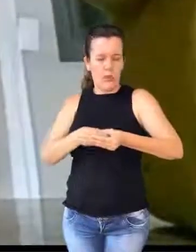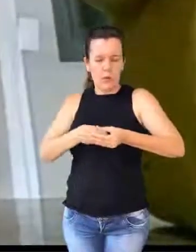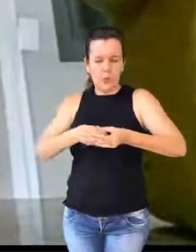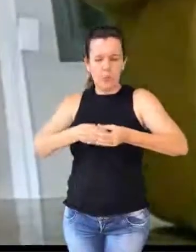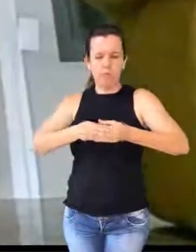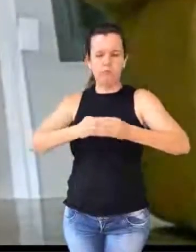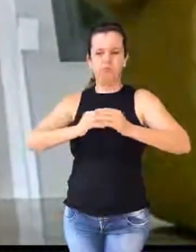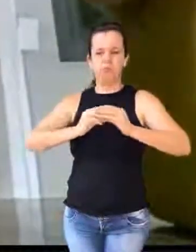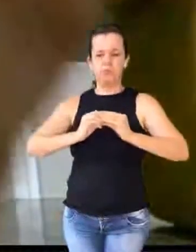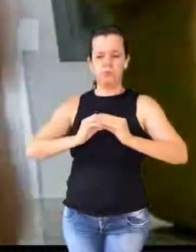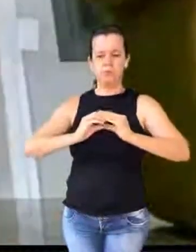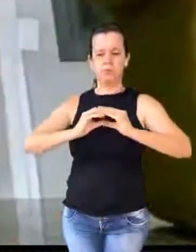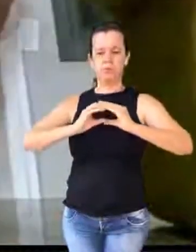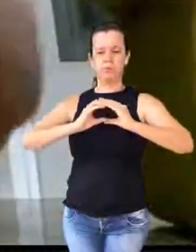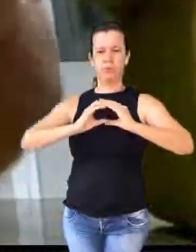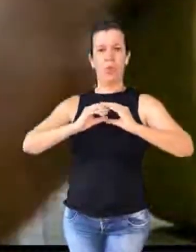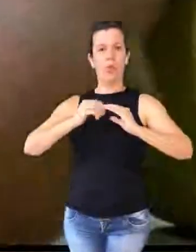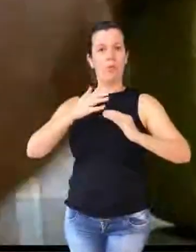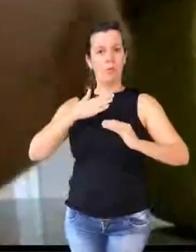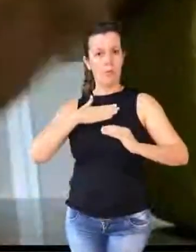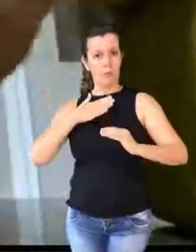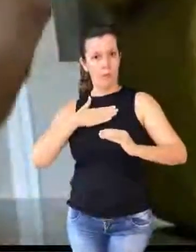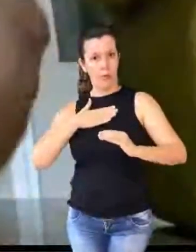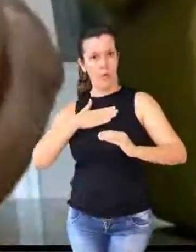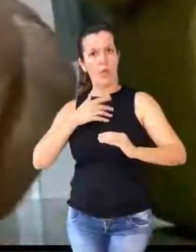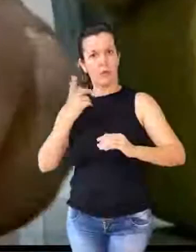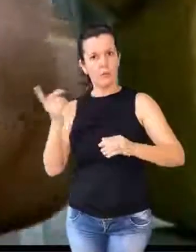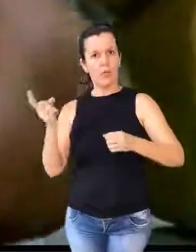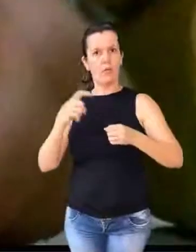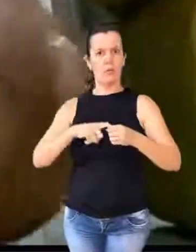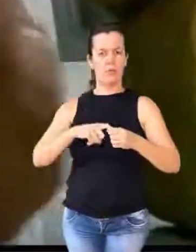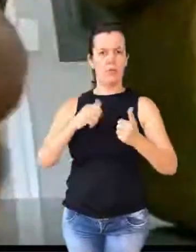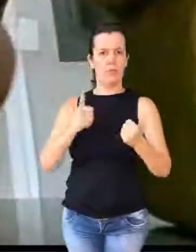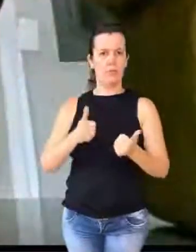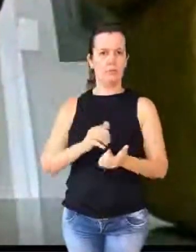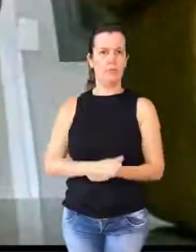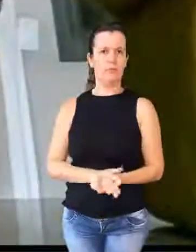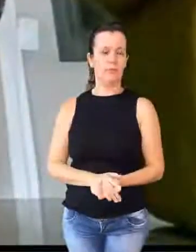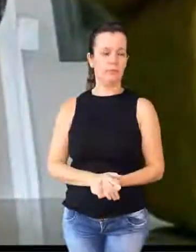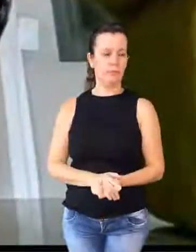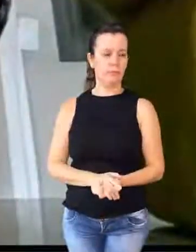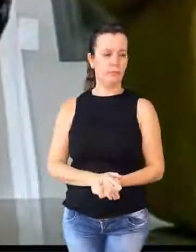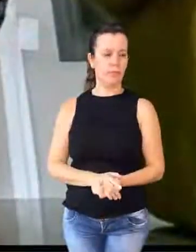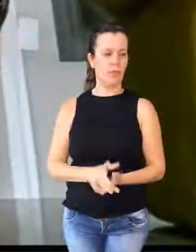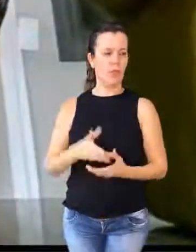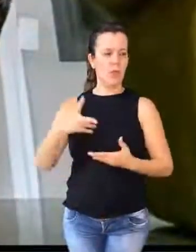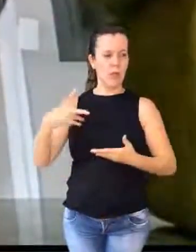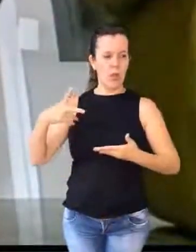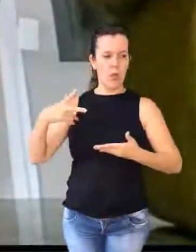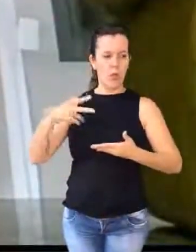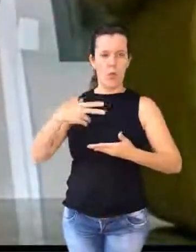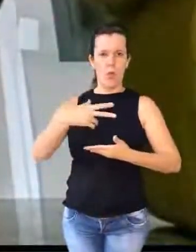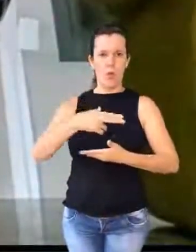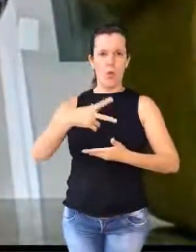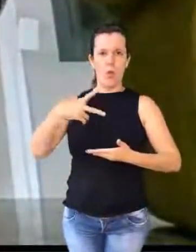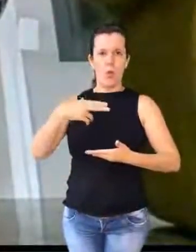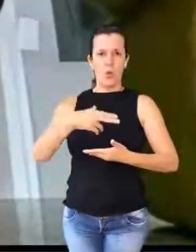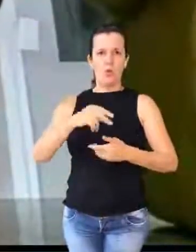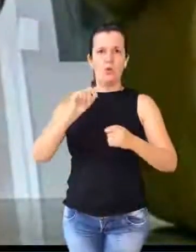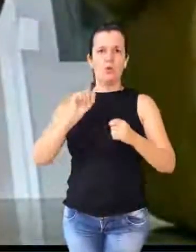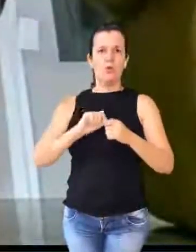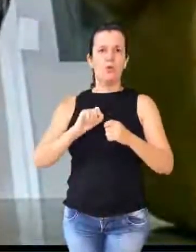E pra você tá... Aí você recorta e esses negocinhos assim você coloca até